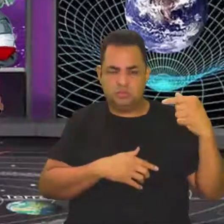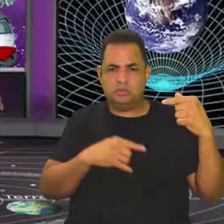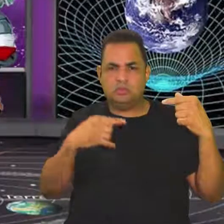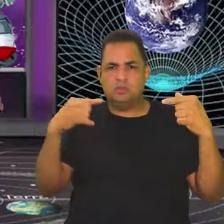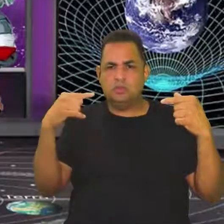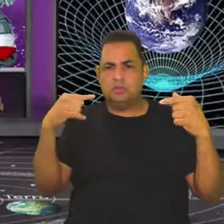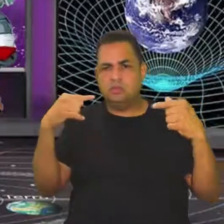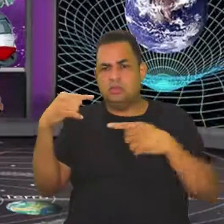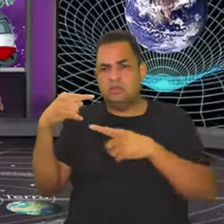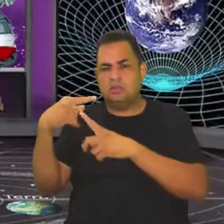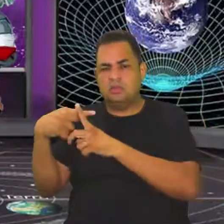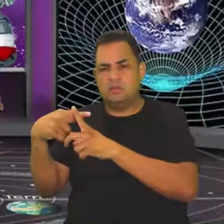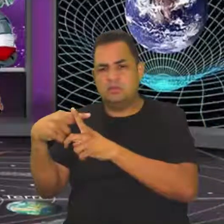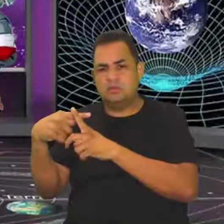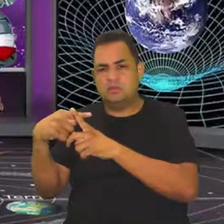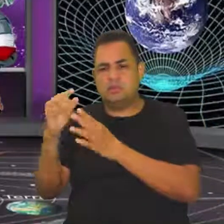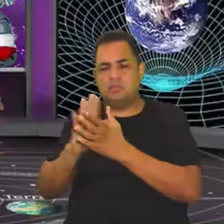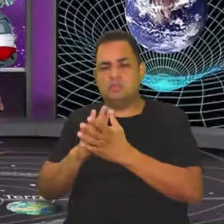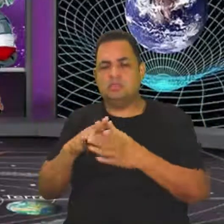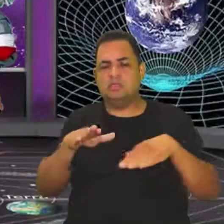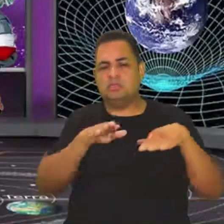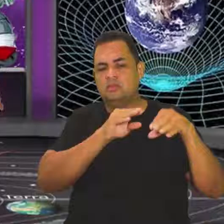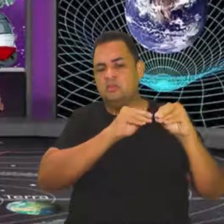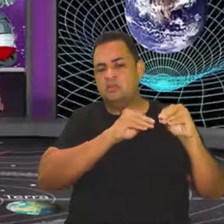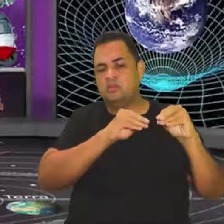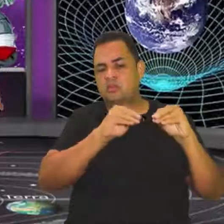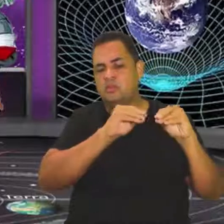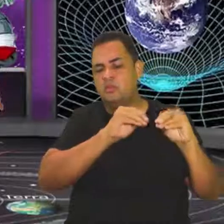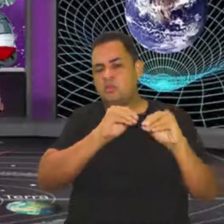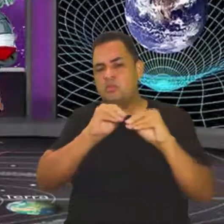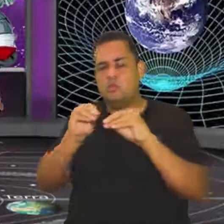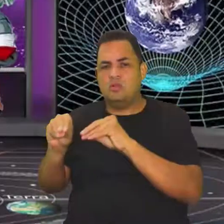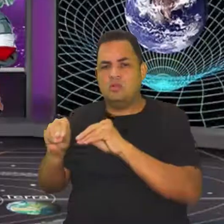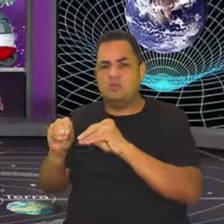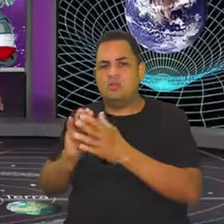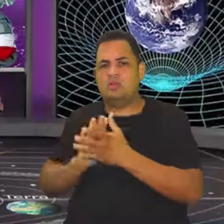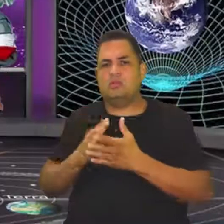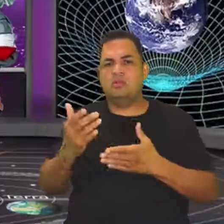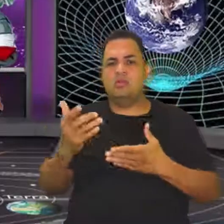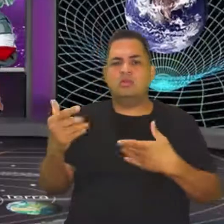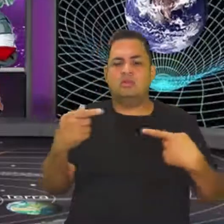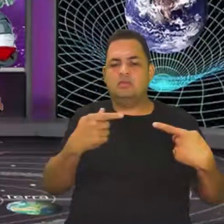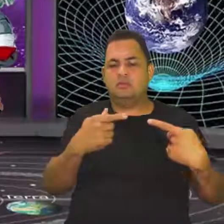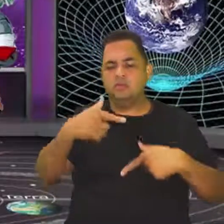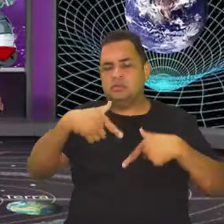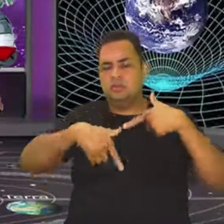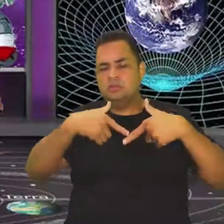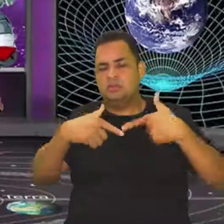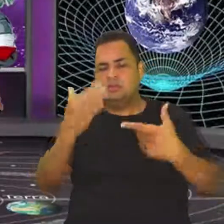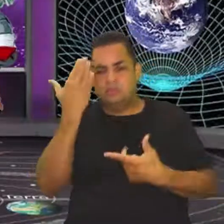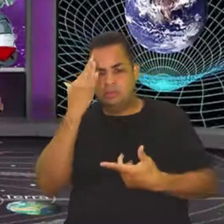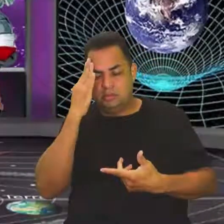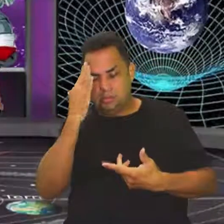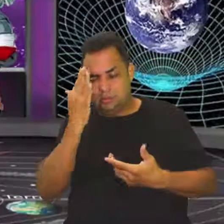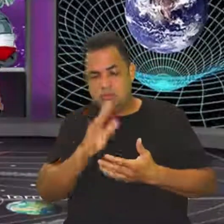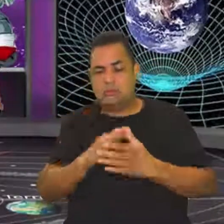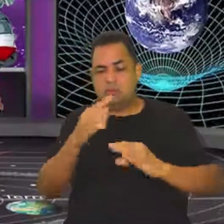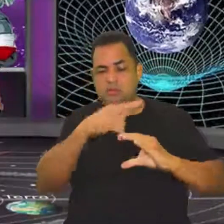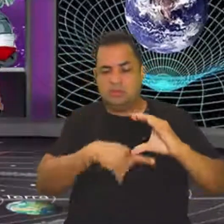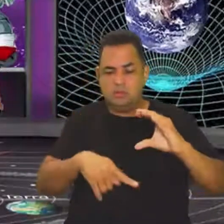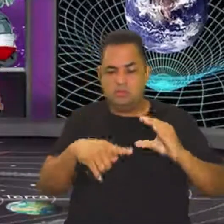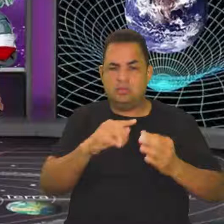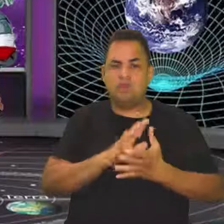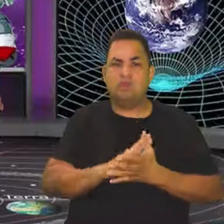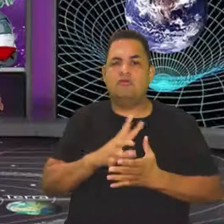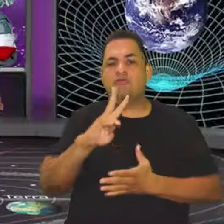quê? Fazer o movimento de uma carga, relacionar trabalho, entender que eu posso falar de campo elétrico em volts por